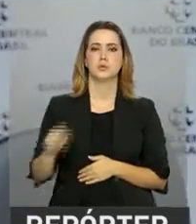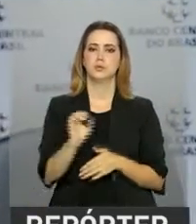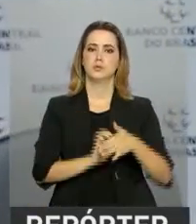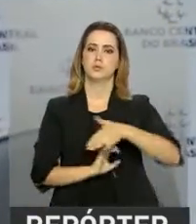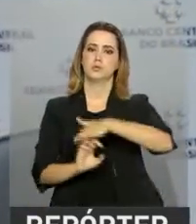brasileiro